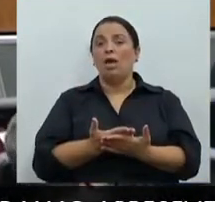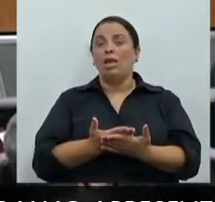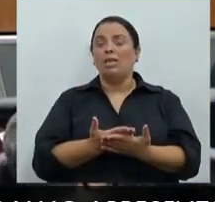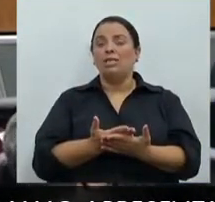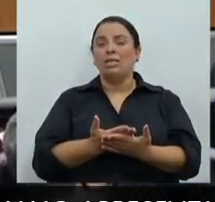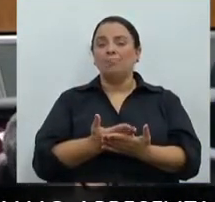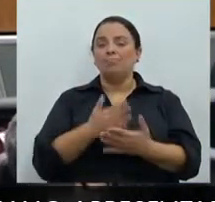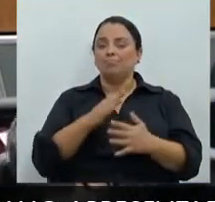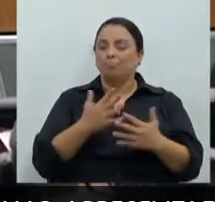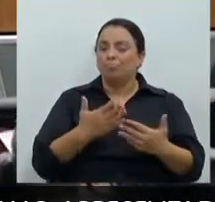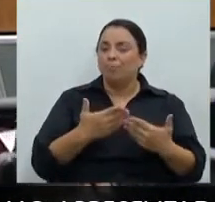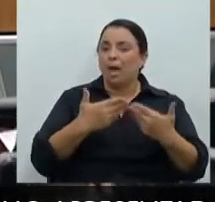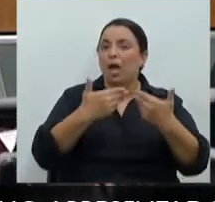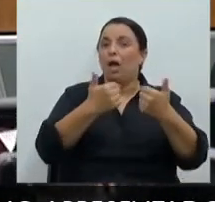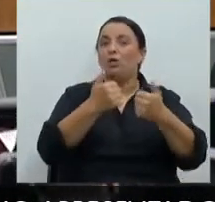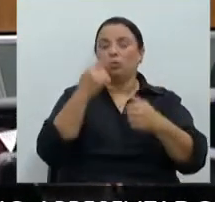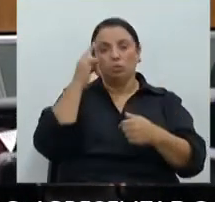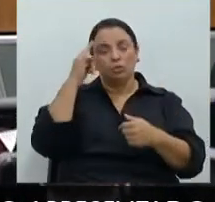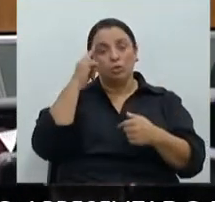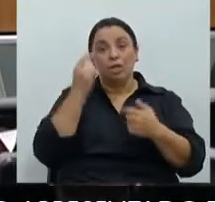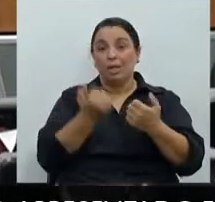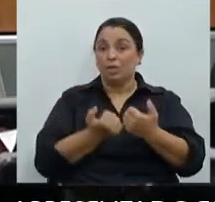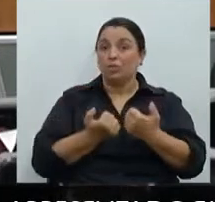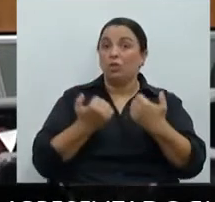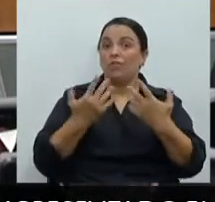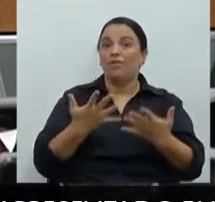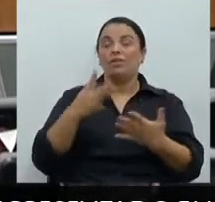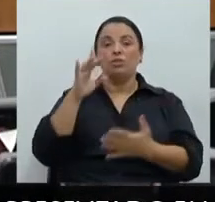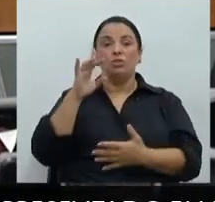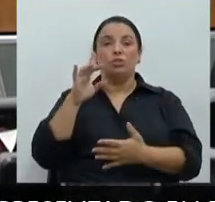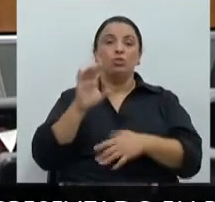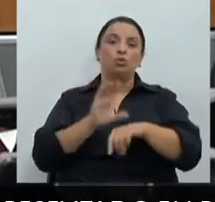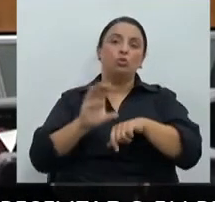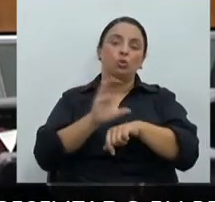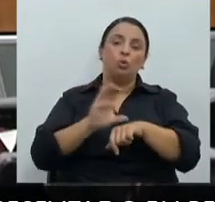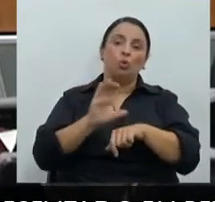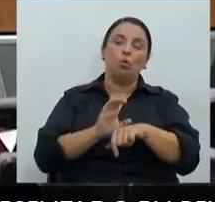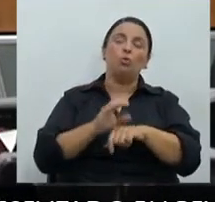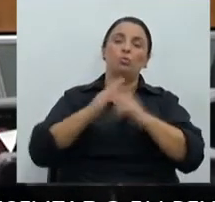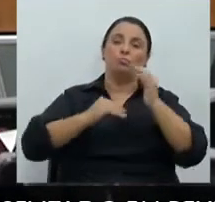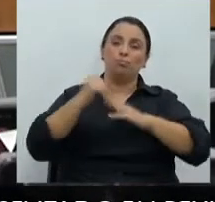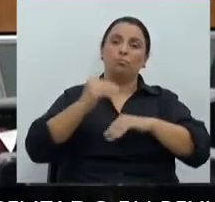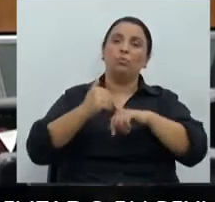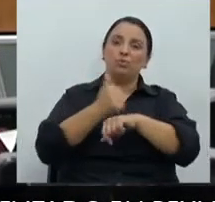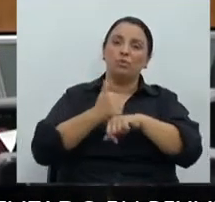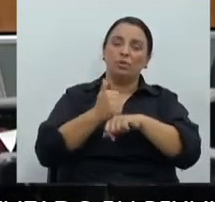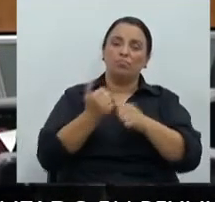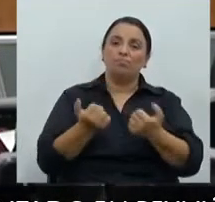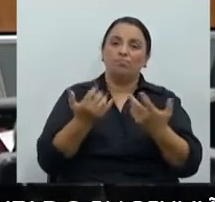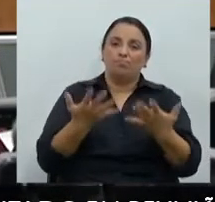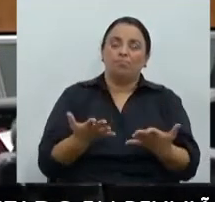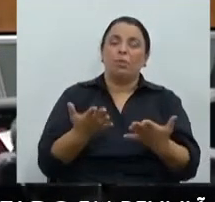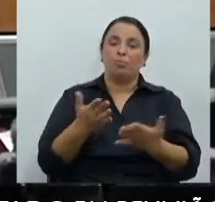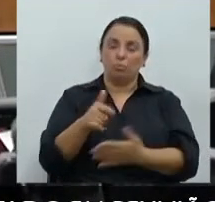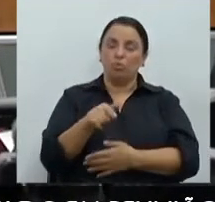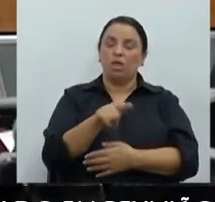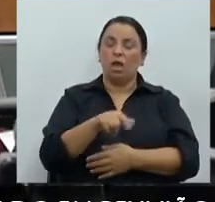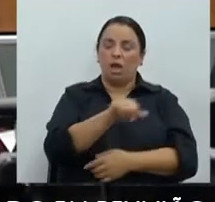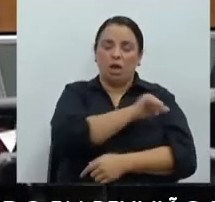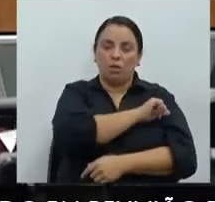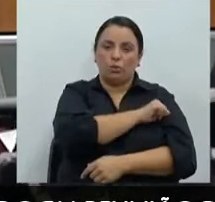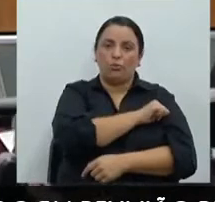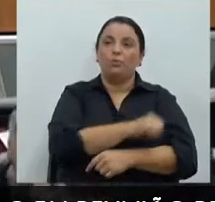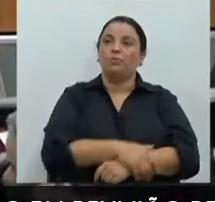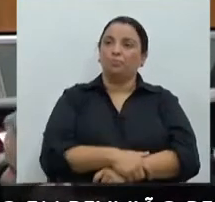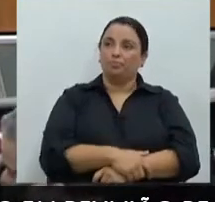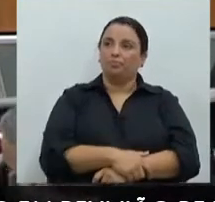especializando muito nessa oferta, tá? De cursos profissionais aí para os alunos. Tá ok? Então, vamos passar aqui agora para a